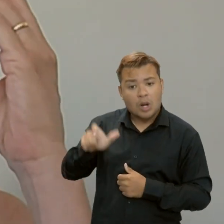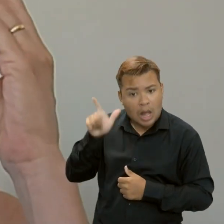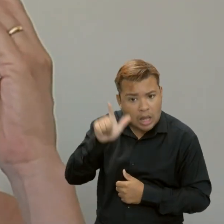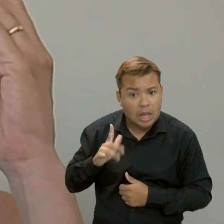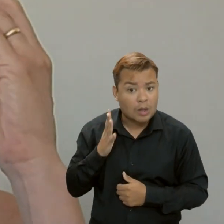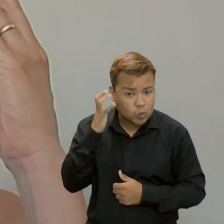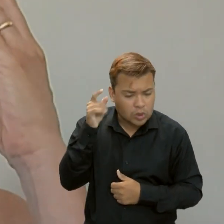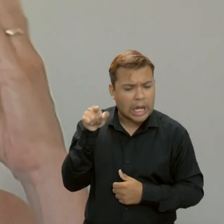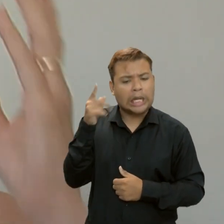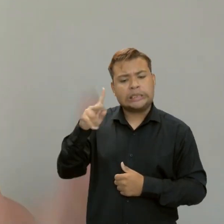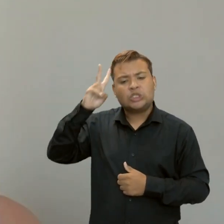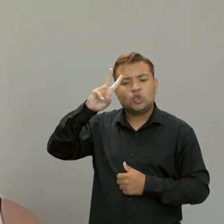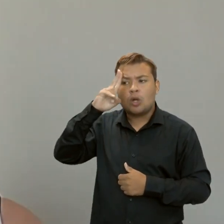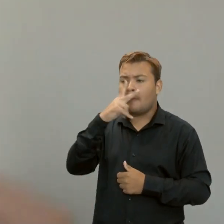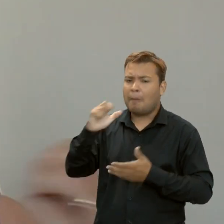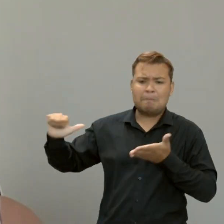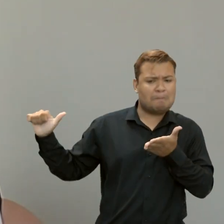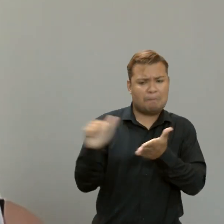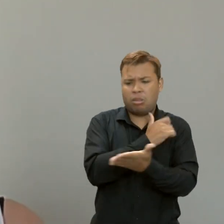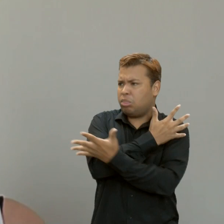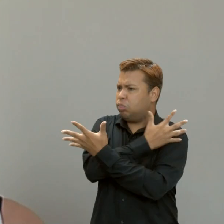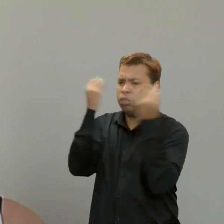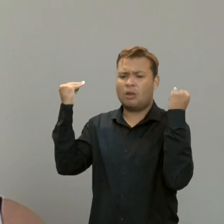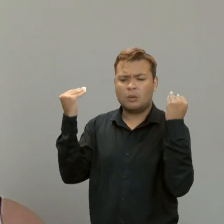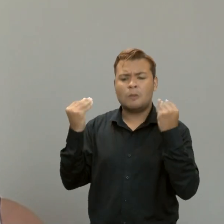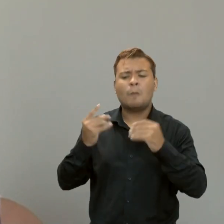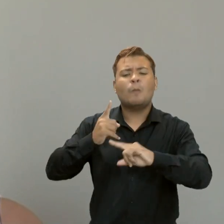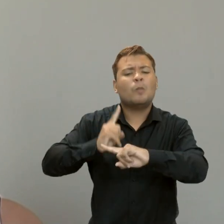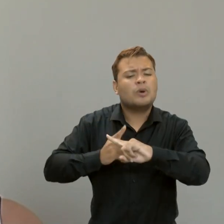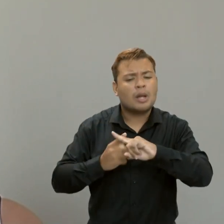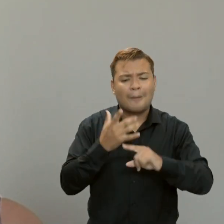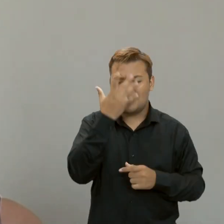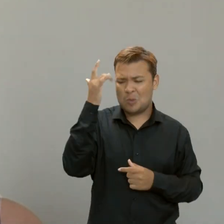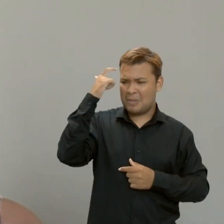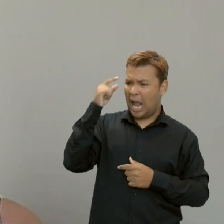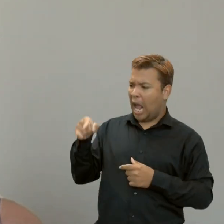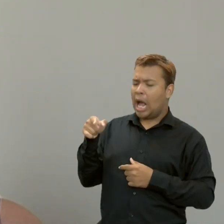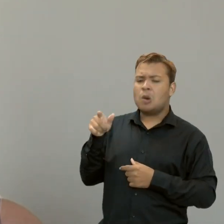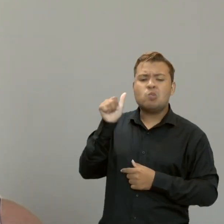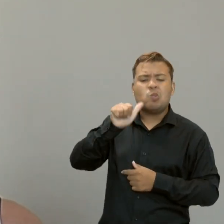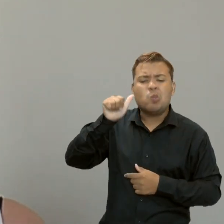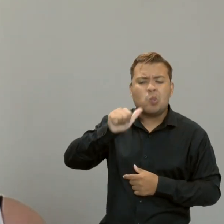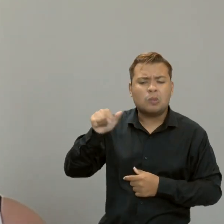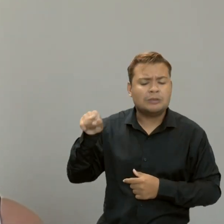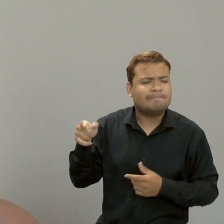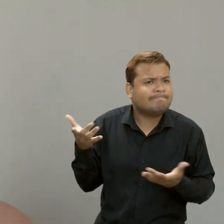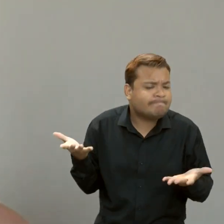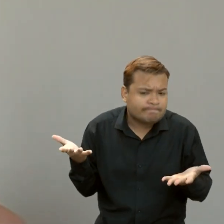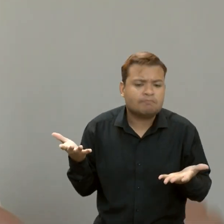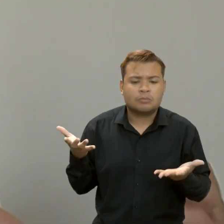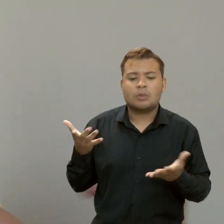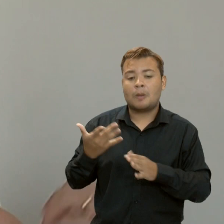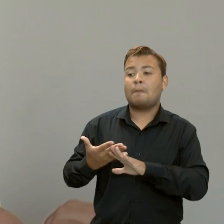ele se dá, de fato, não é? Porque as pessoas não veem interesse em divulgar a obra de uma mulher que